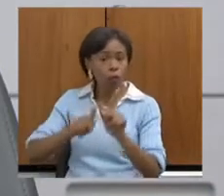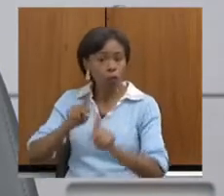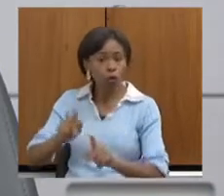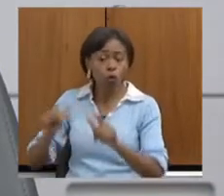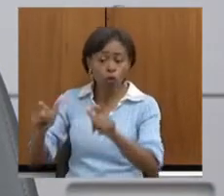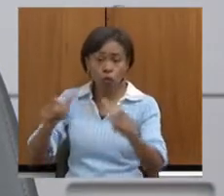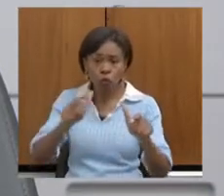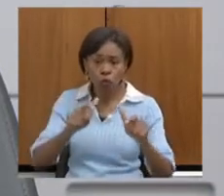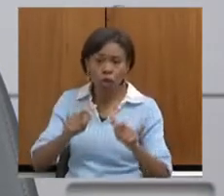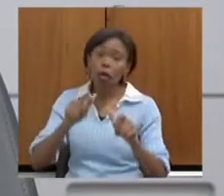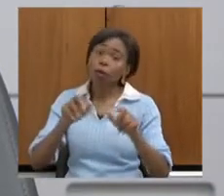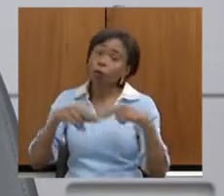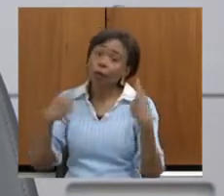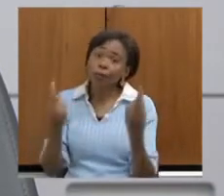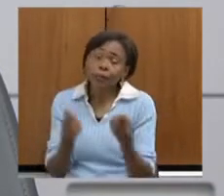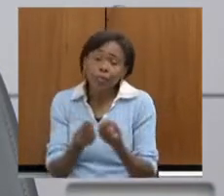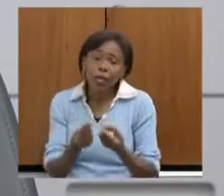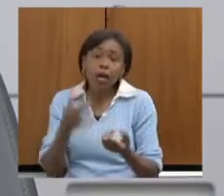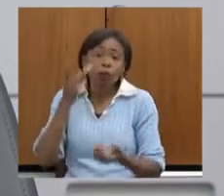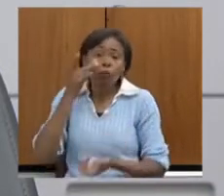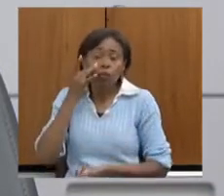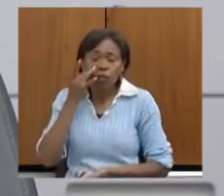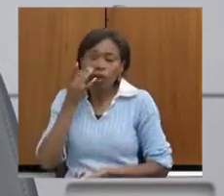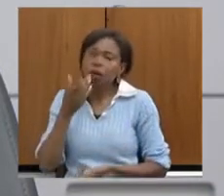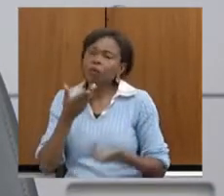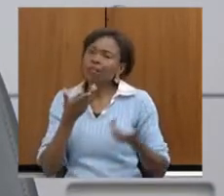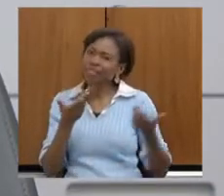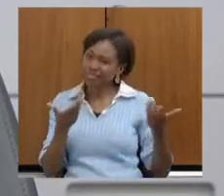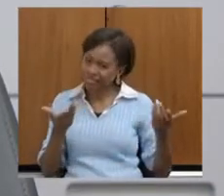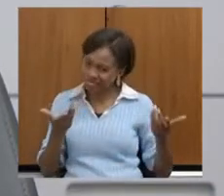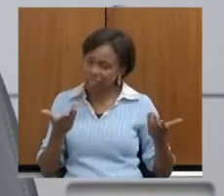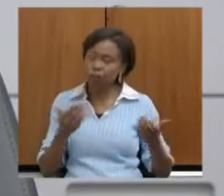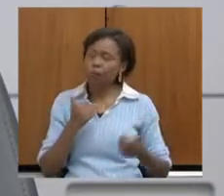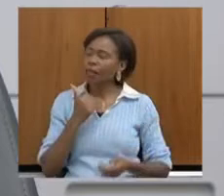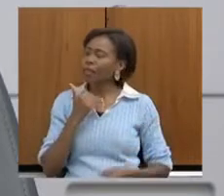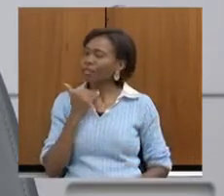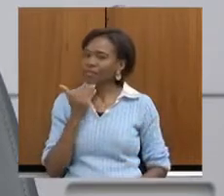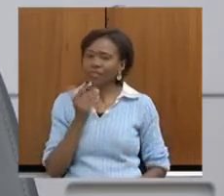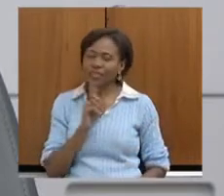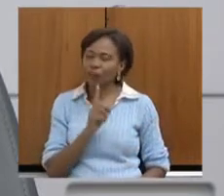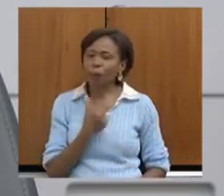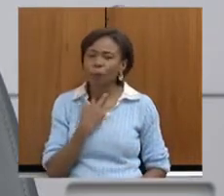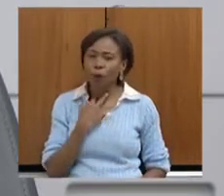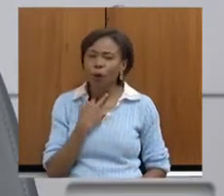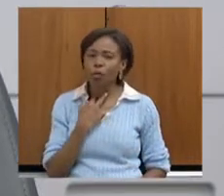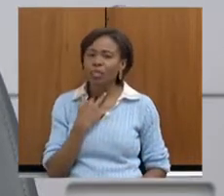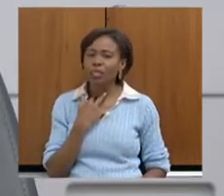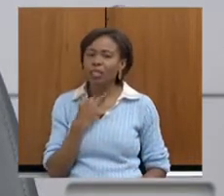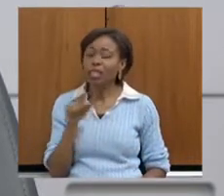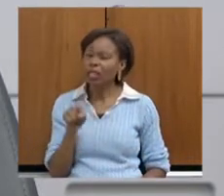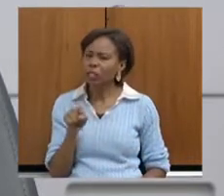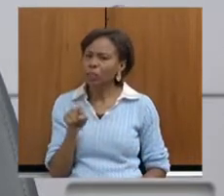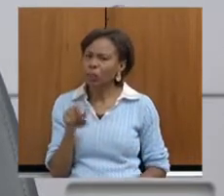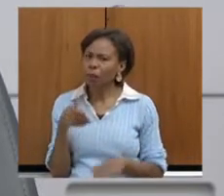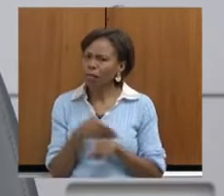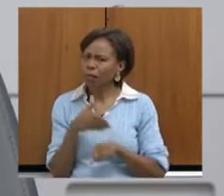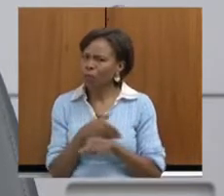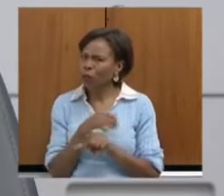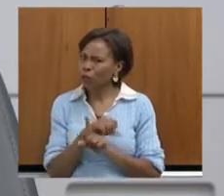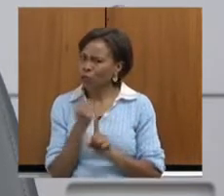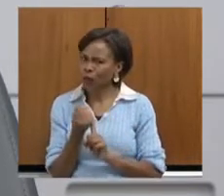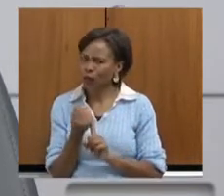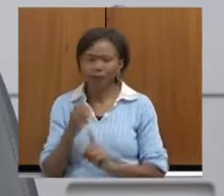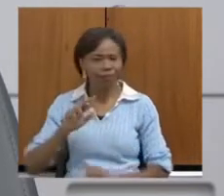de audiências públicas ou reuniões presenciais nada disso no entanto pode ser confundido com participação social é porque não é